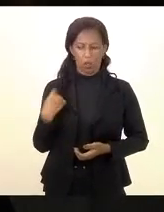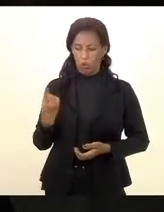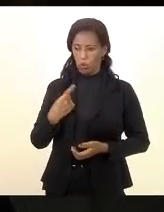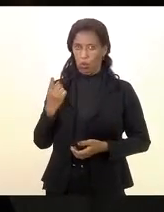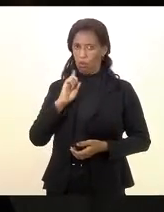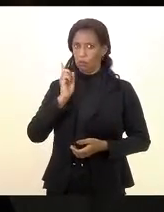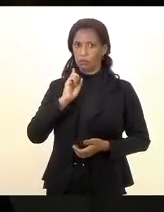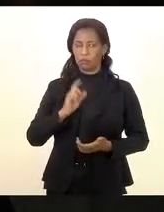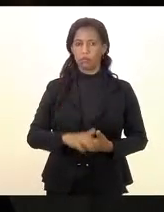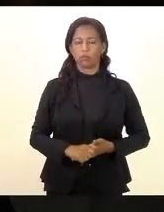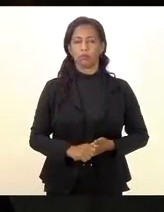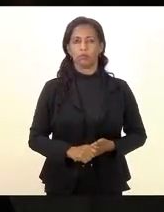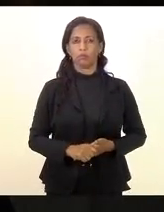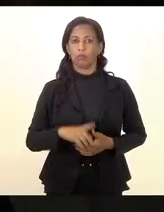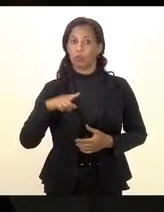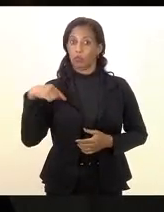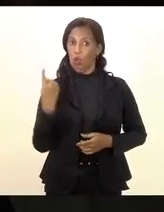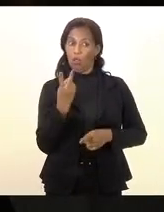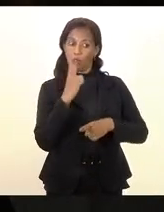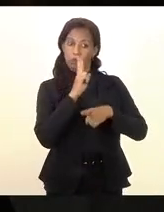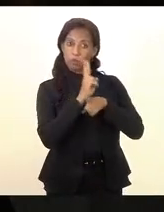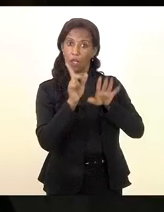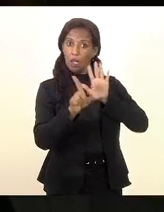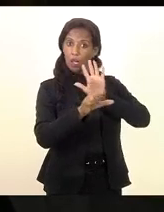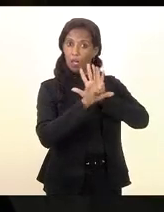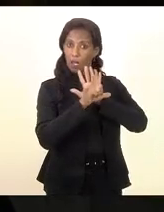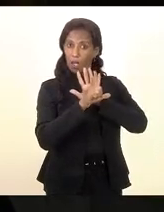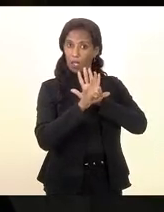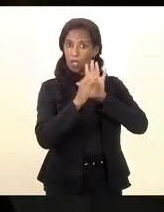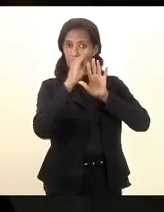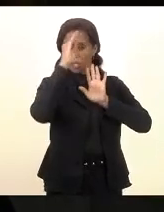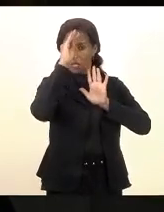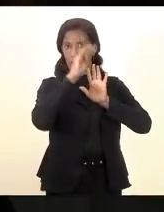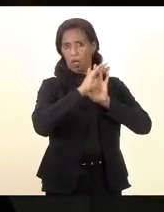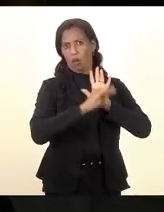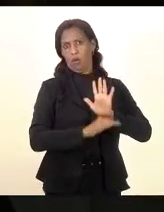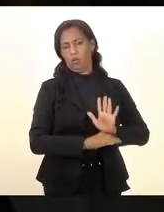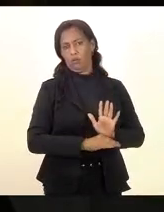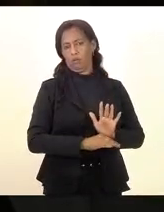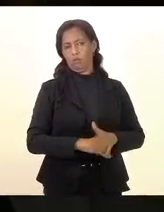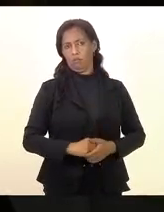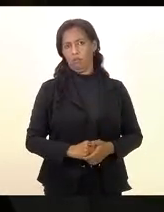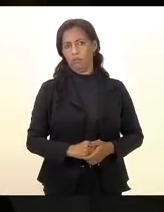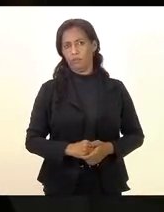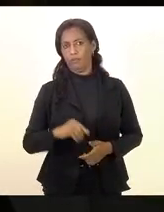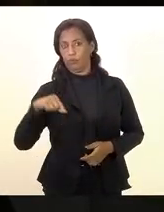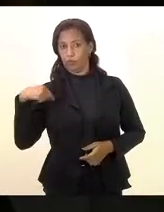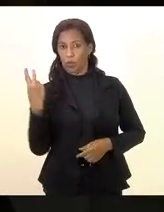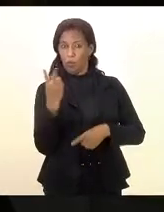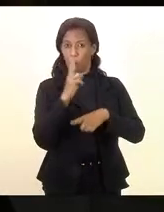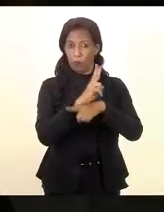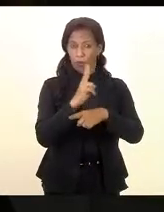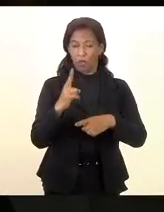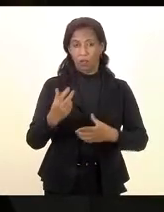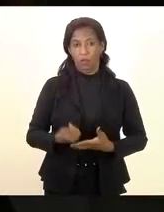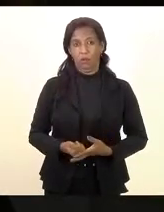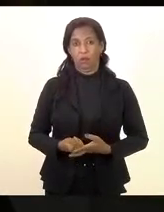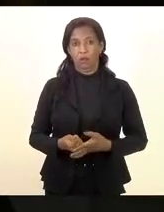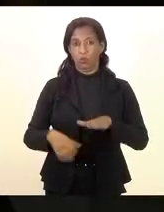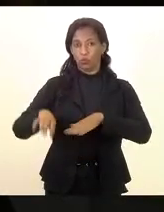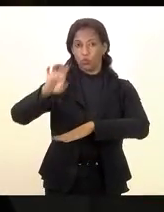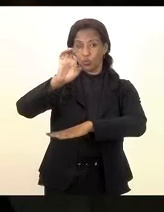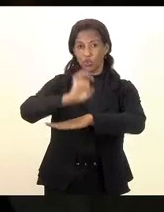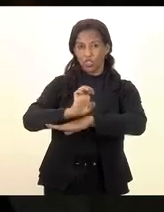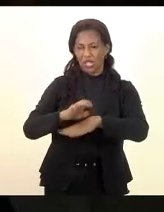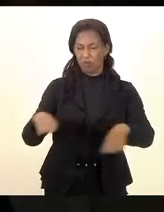nós defendemos a lei e a ordem nós defendemos uma cidade igual um Estado